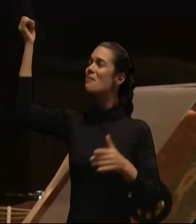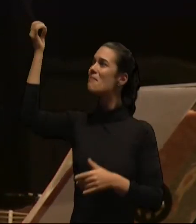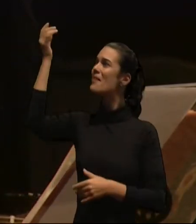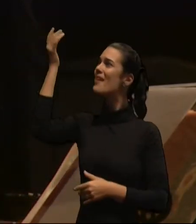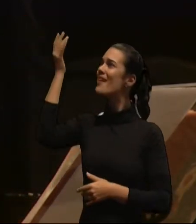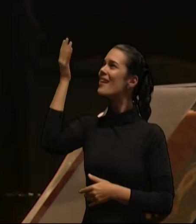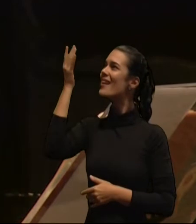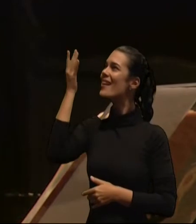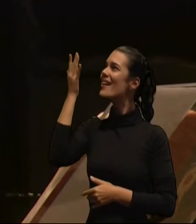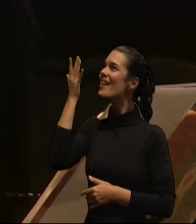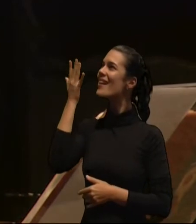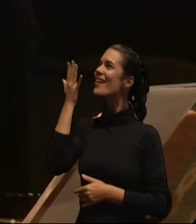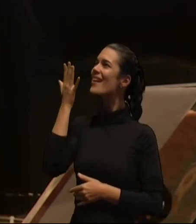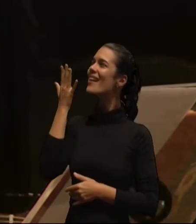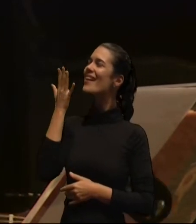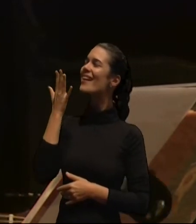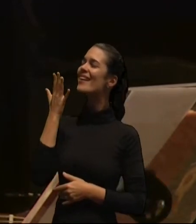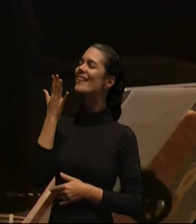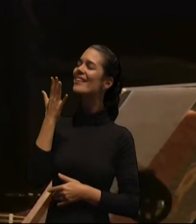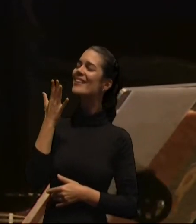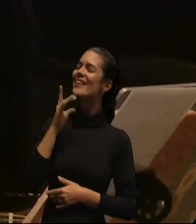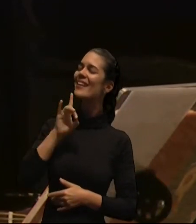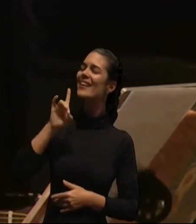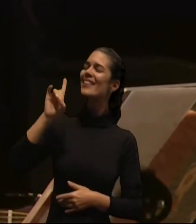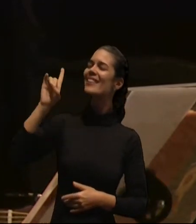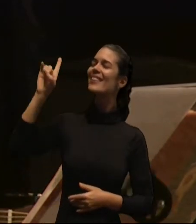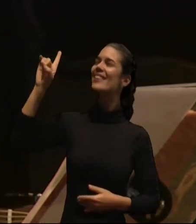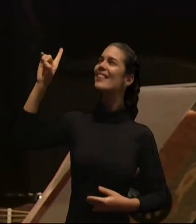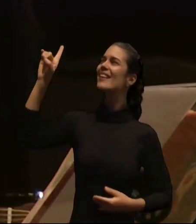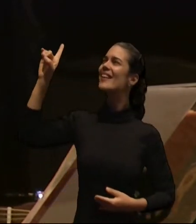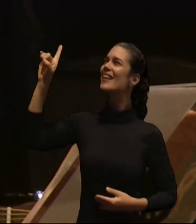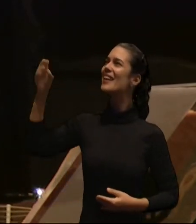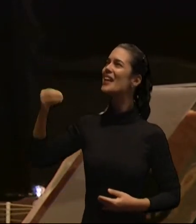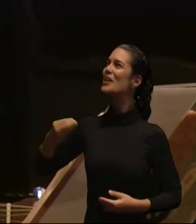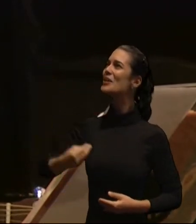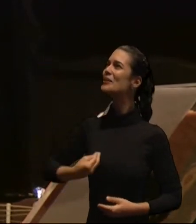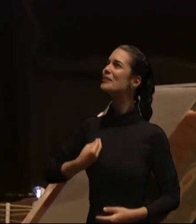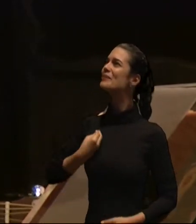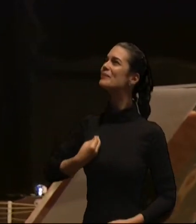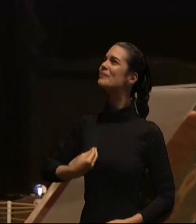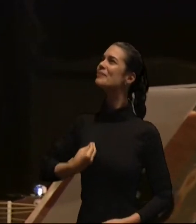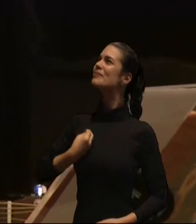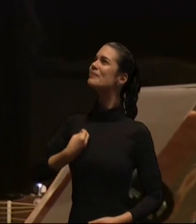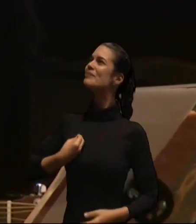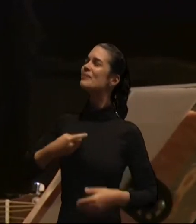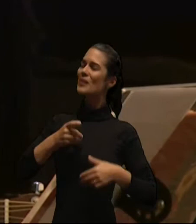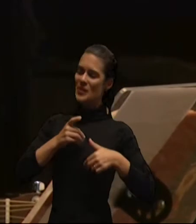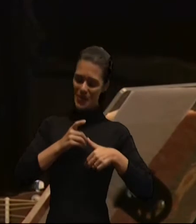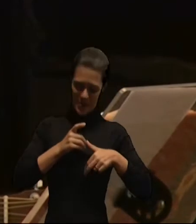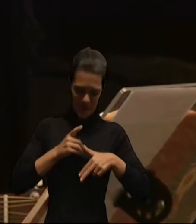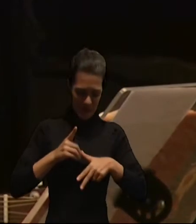luz, Tua presença meus passos